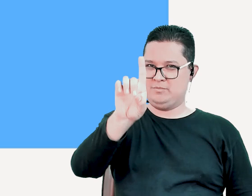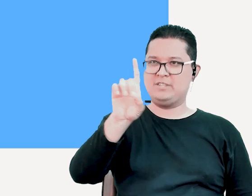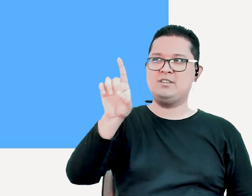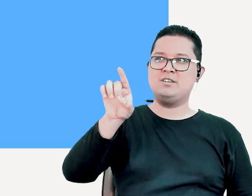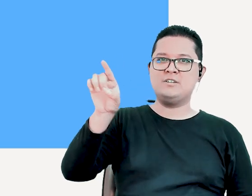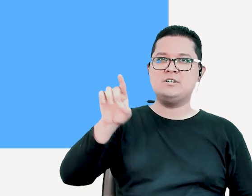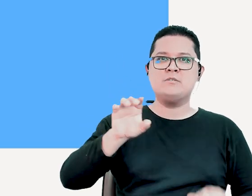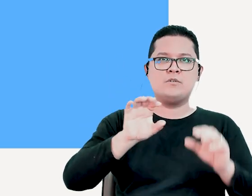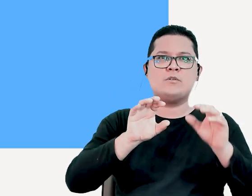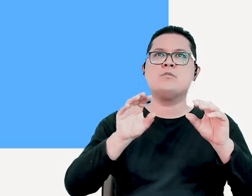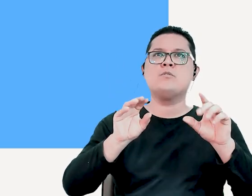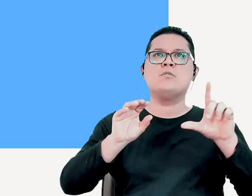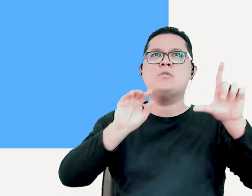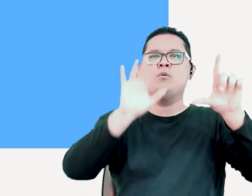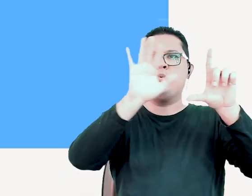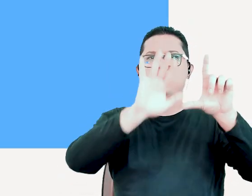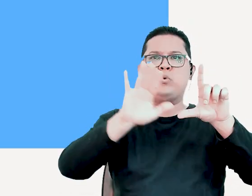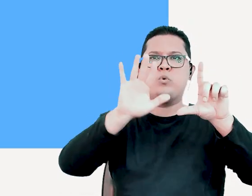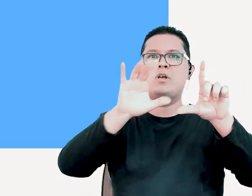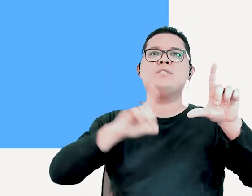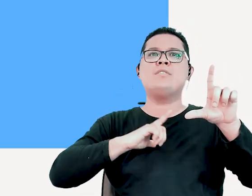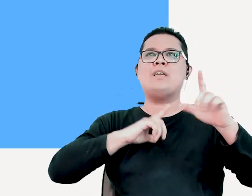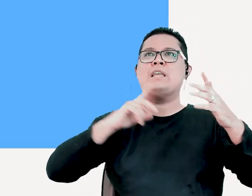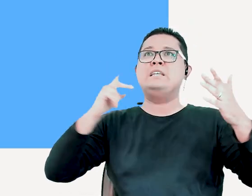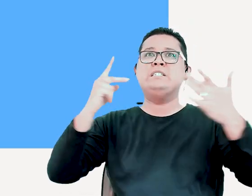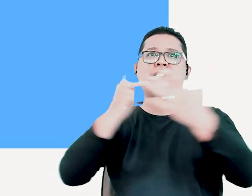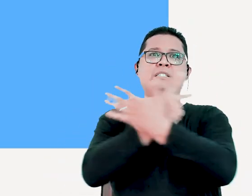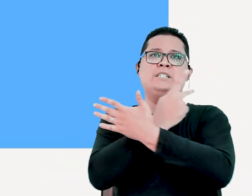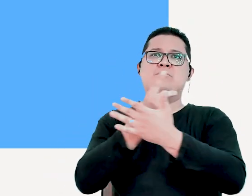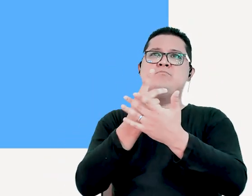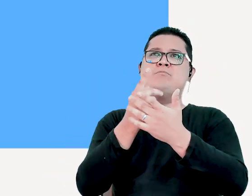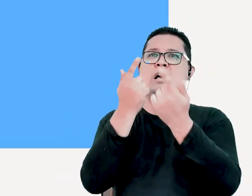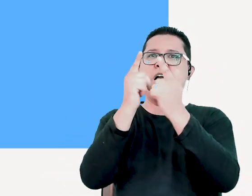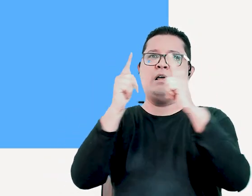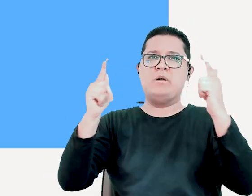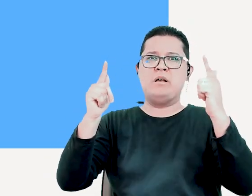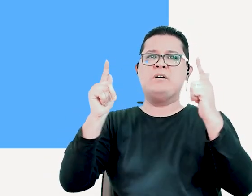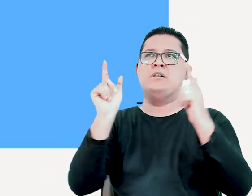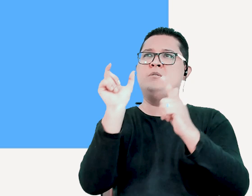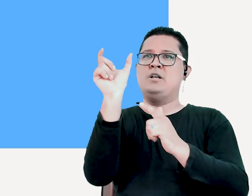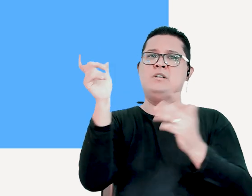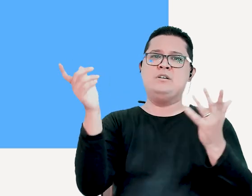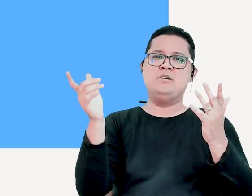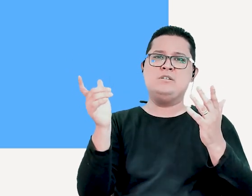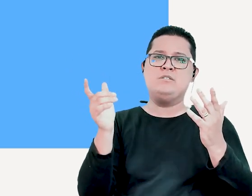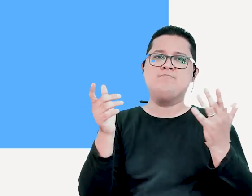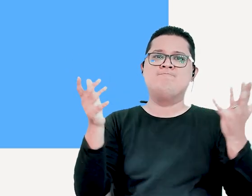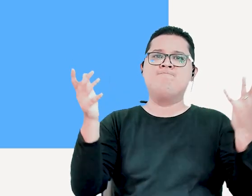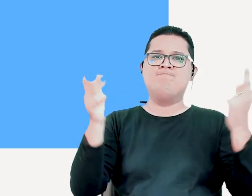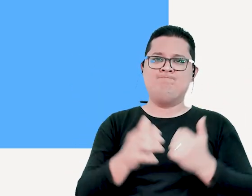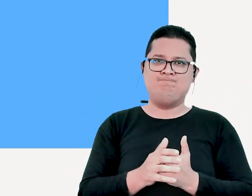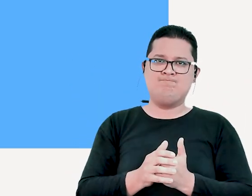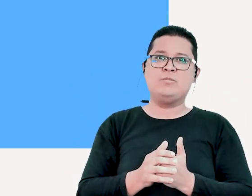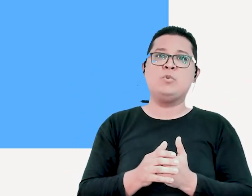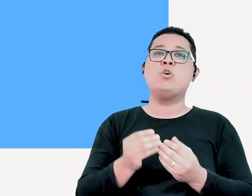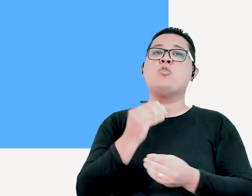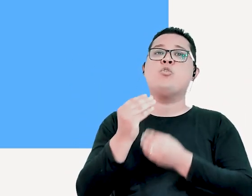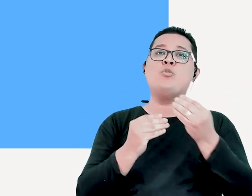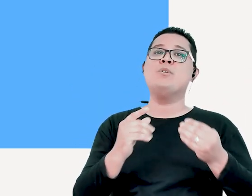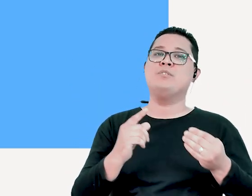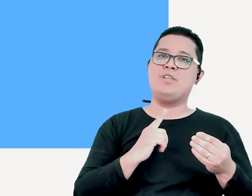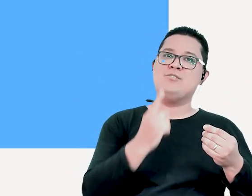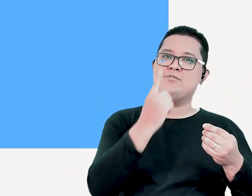corrigir. O PD pode puxar um template pronto. Enfim, as ferramentas, elas existem para justamente sistematizar